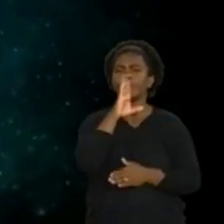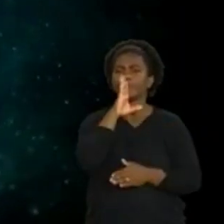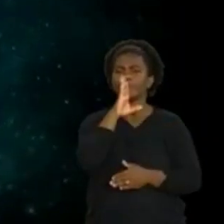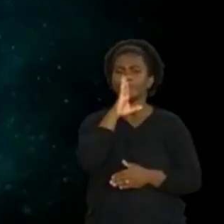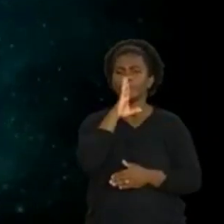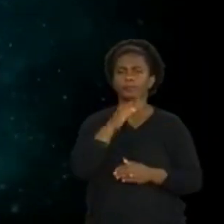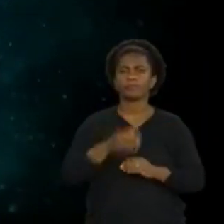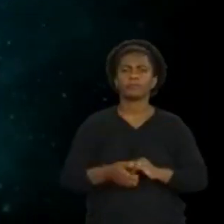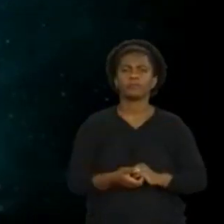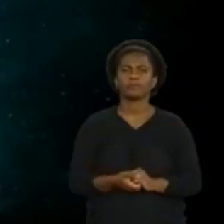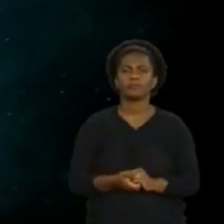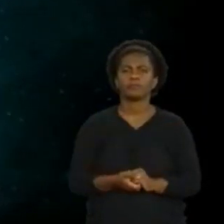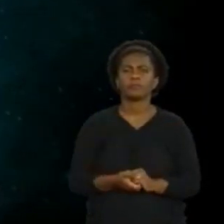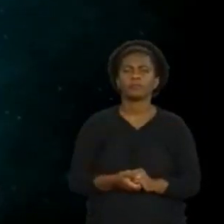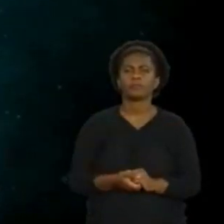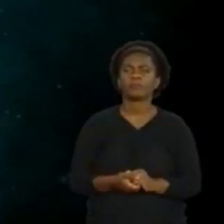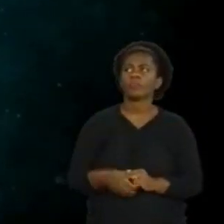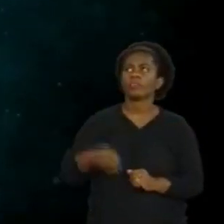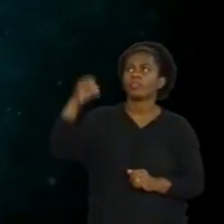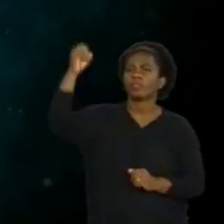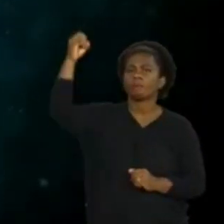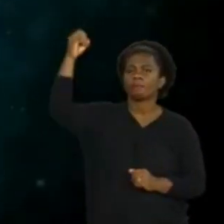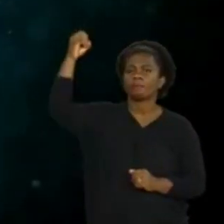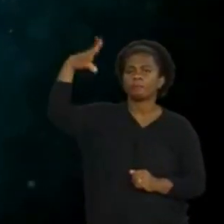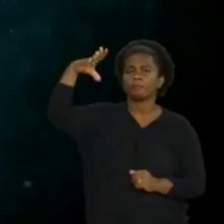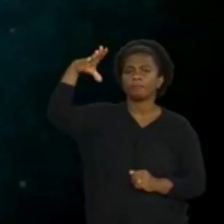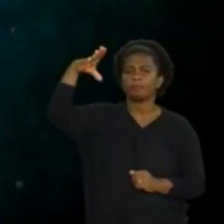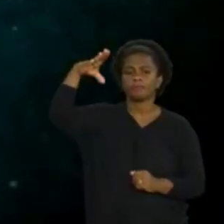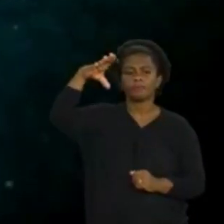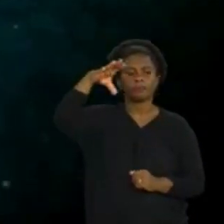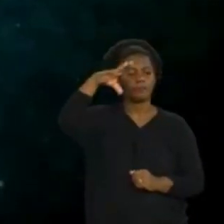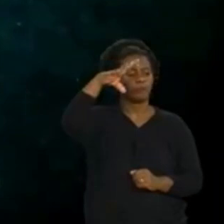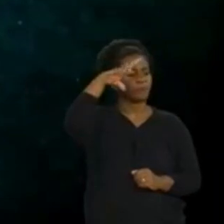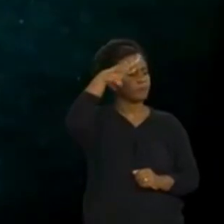a sombra começa a passar agora,